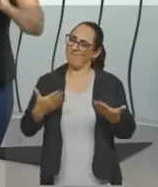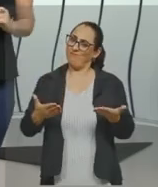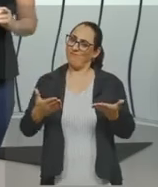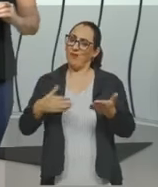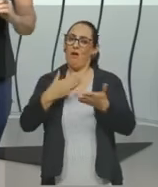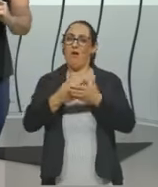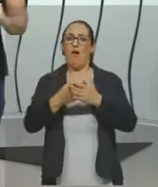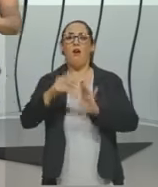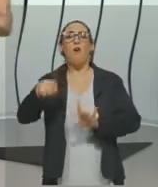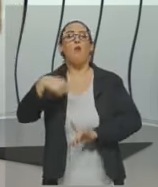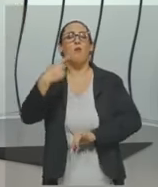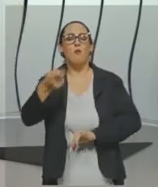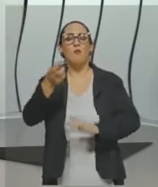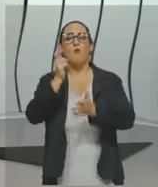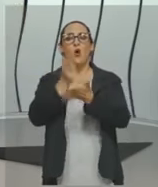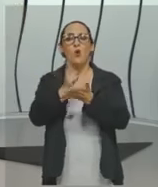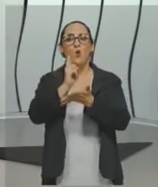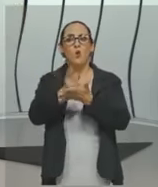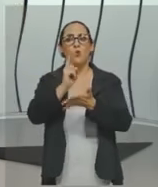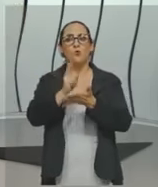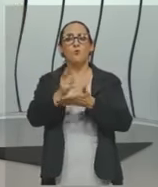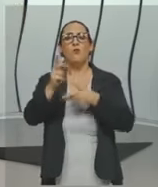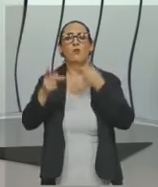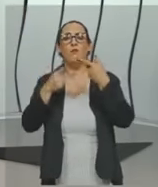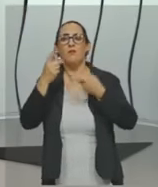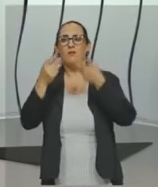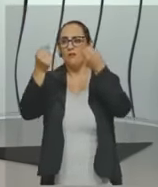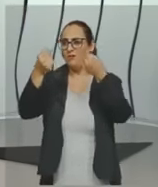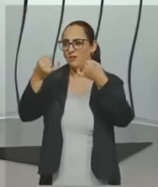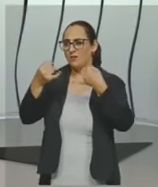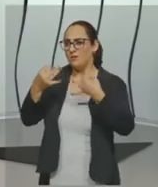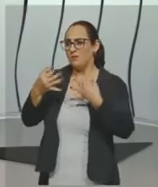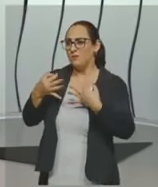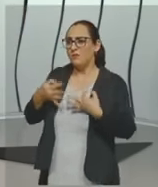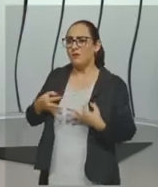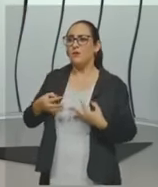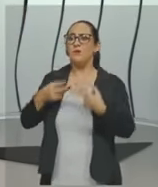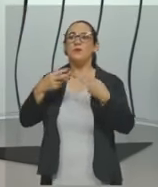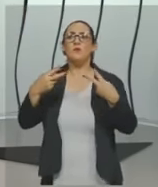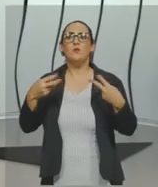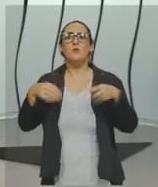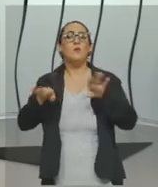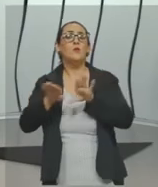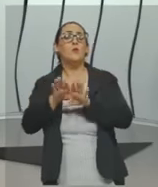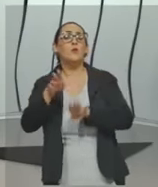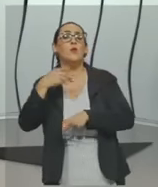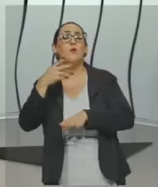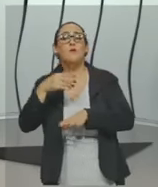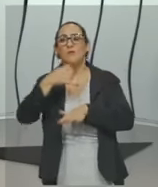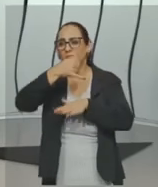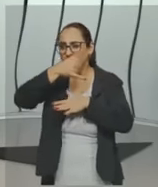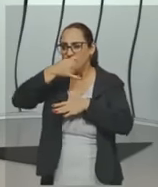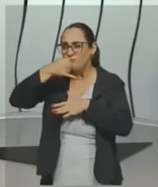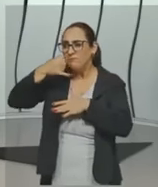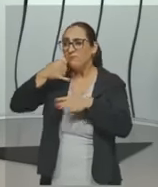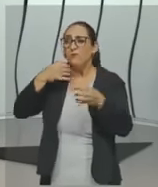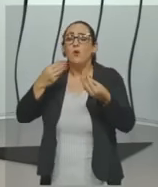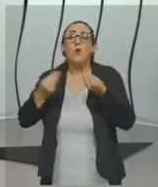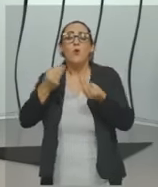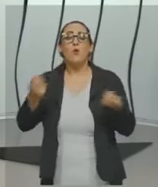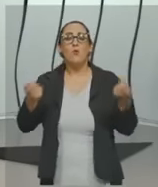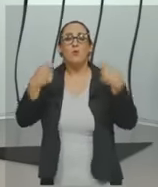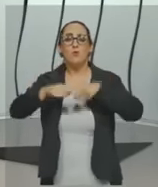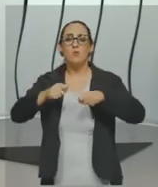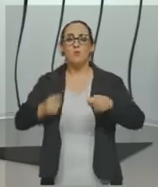pouco mais desses distúrbios e também vou falar das drogas, como que as drogas elas podem estimular